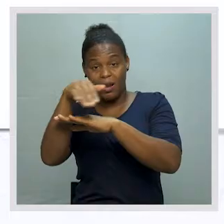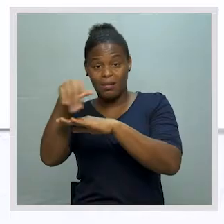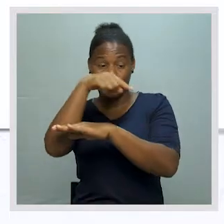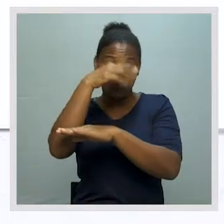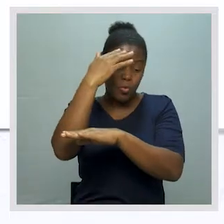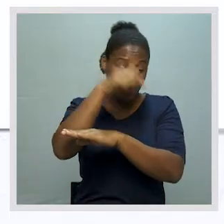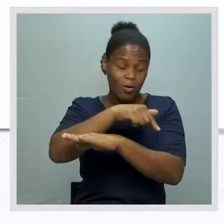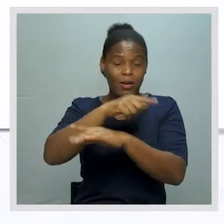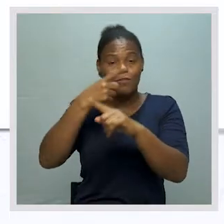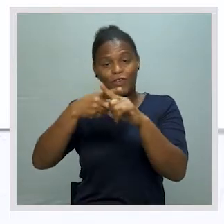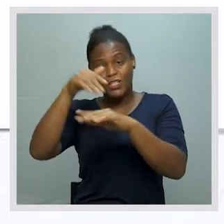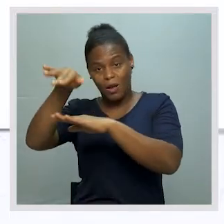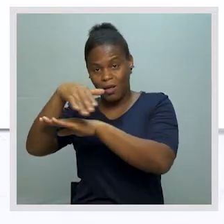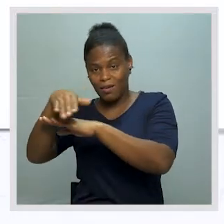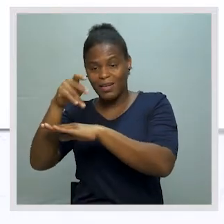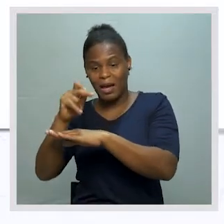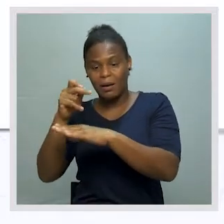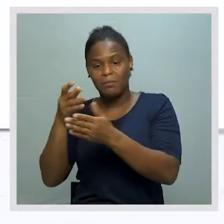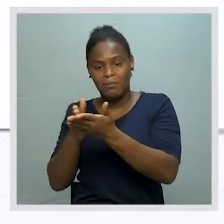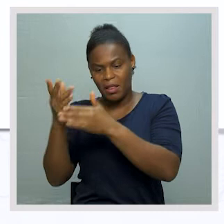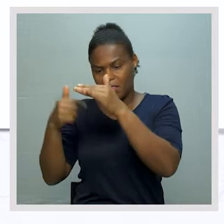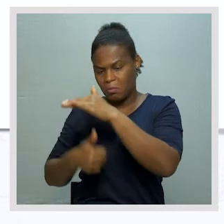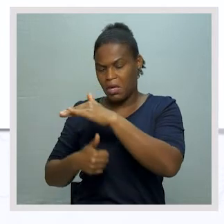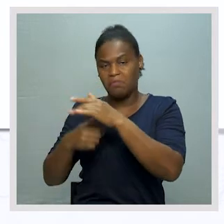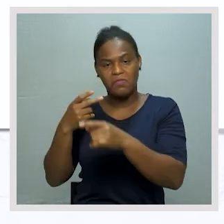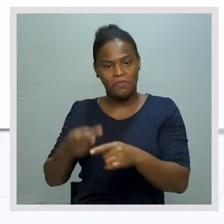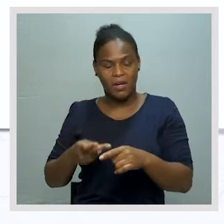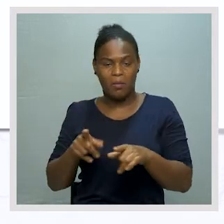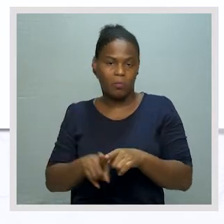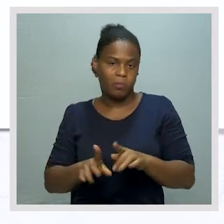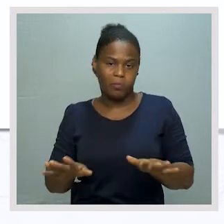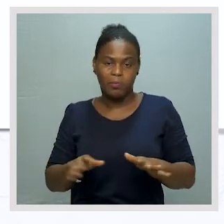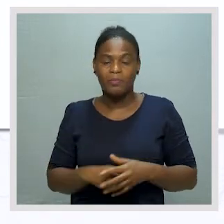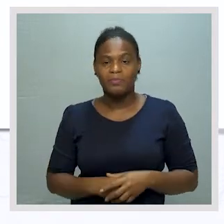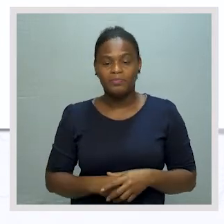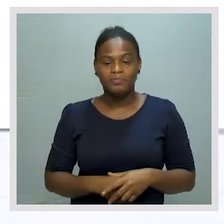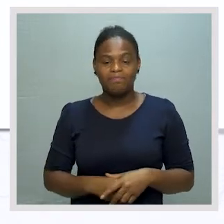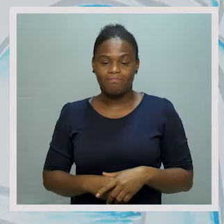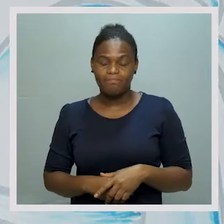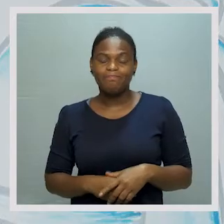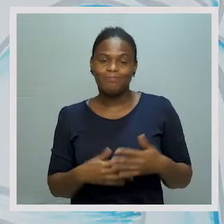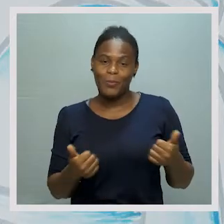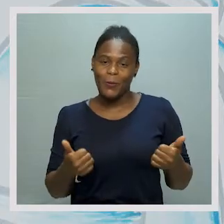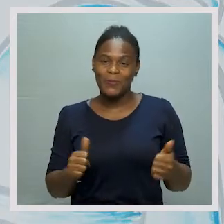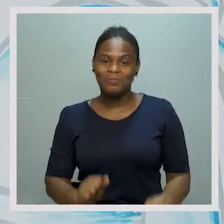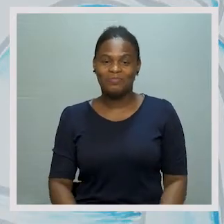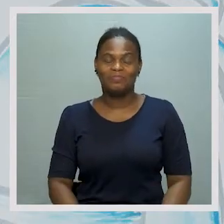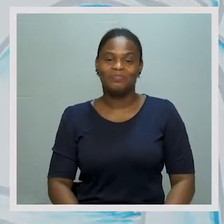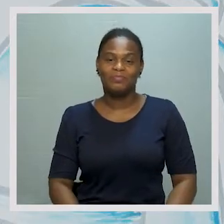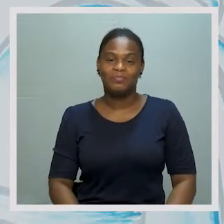numerador, que neste caso é o A, e manter o denominador B. Isso mesmo.